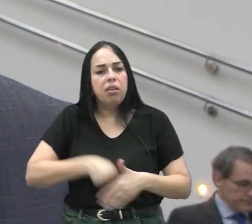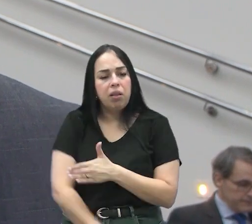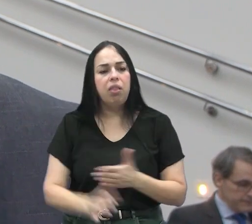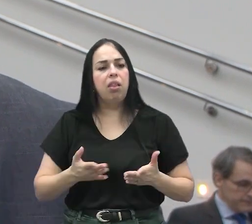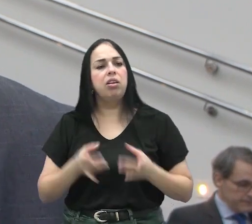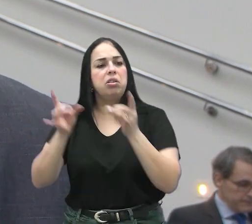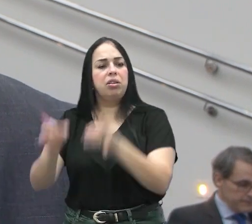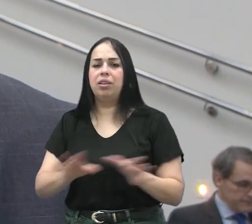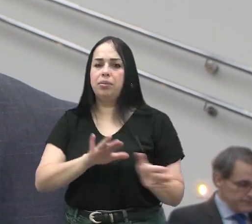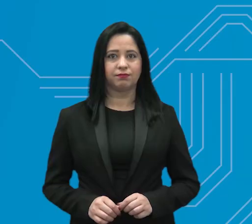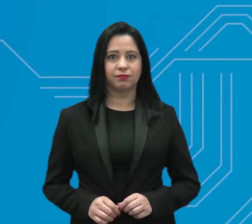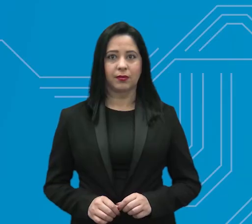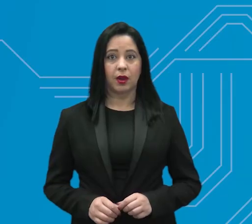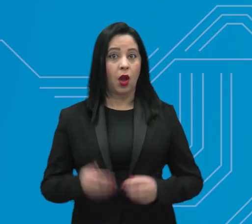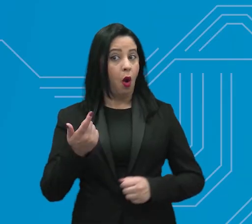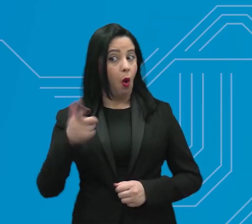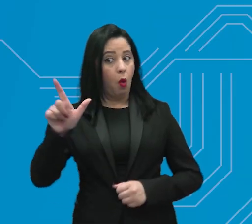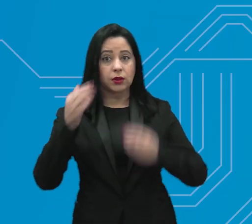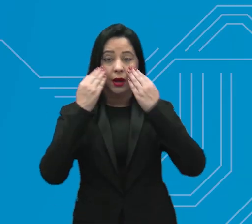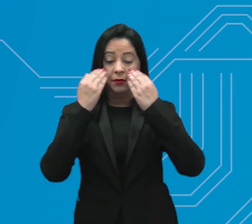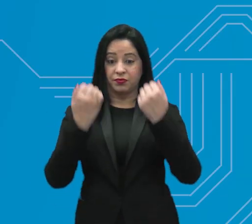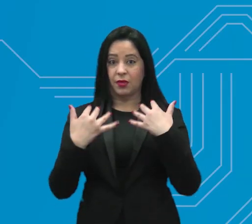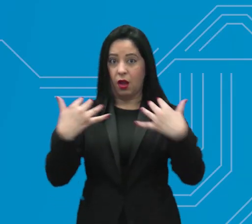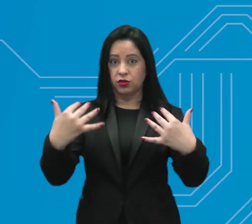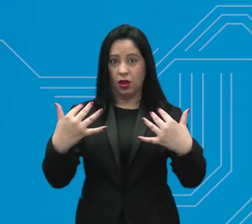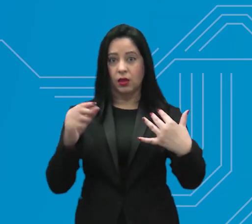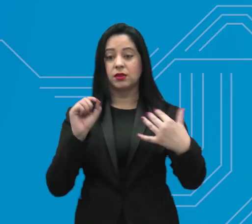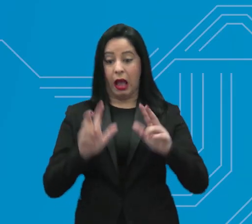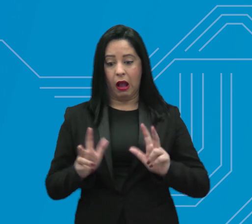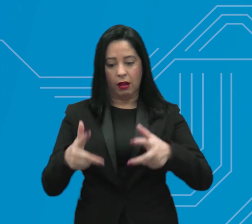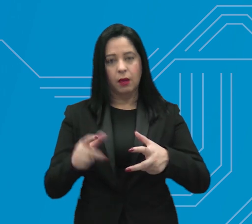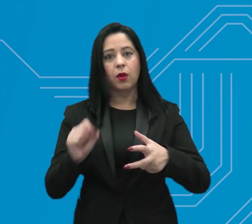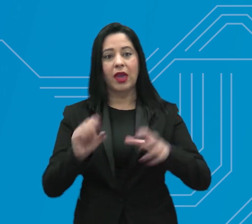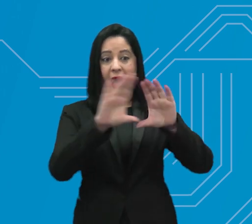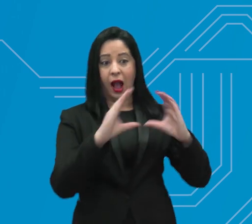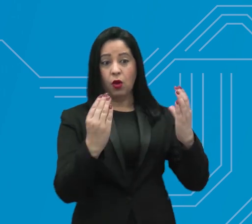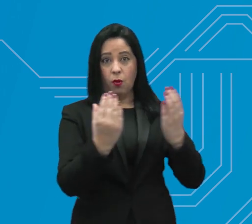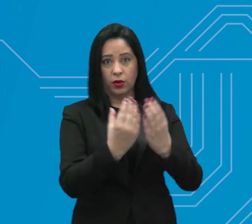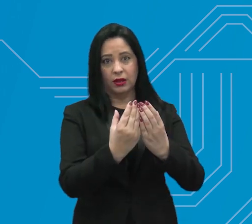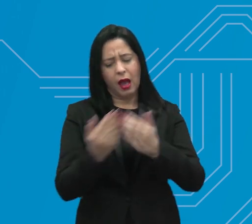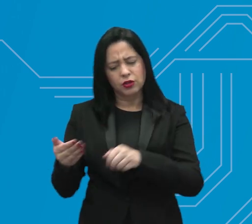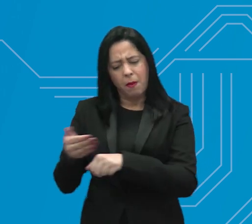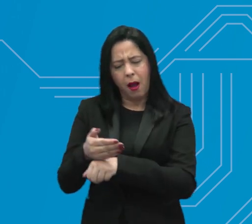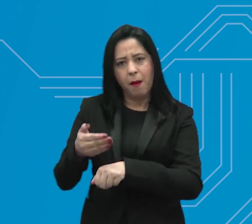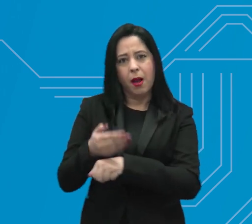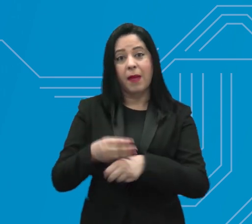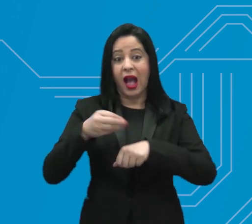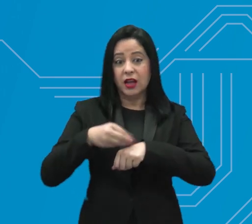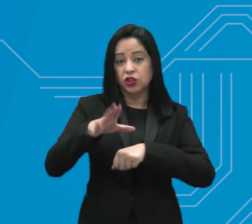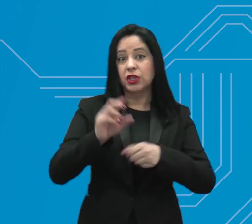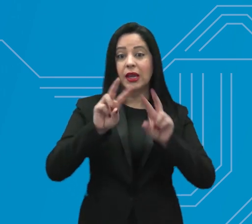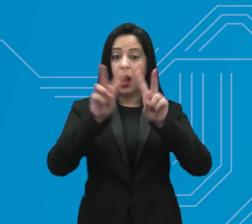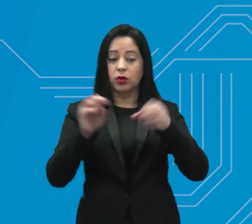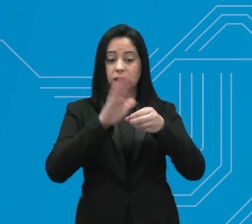nossa cidade sendo jogadas no lixo. E em uma outra audiência realizada na Câmara, a comunidade pôde apresentar demandas sobre o